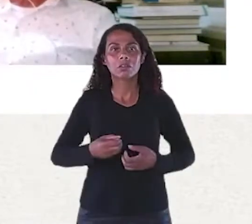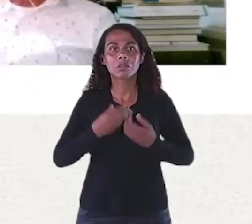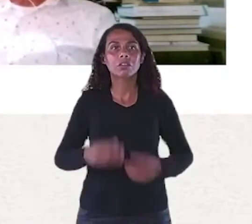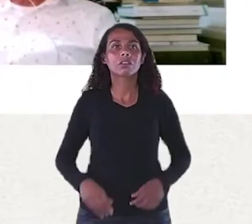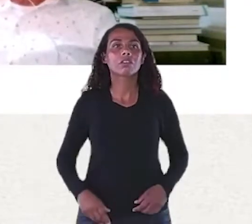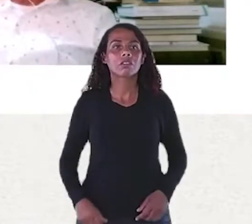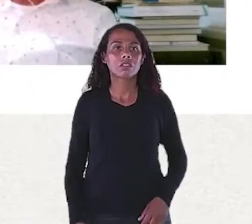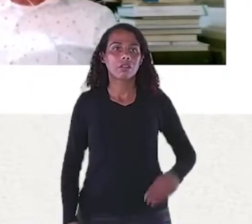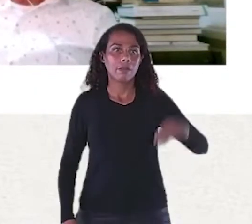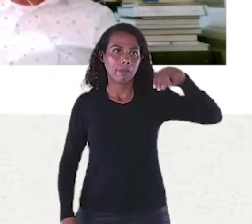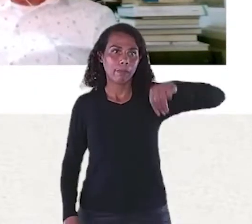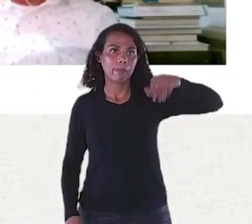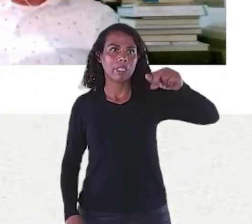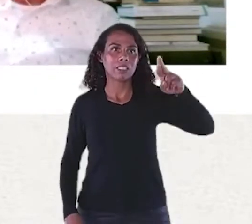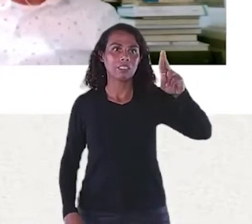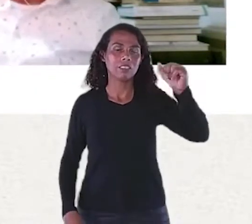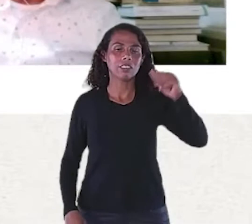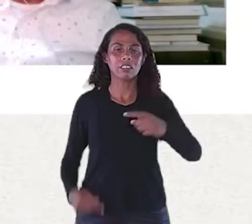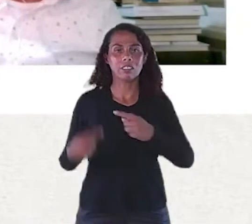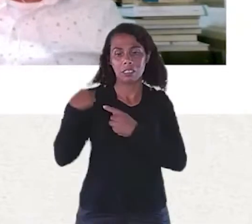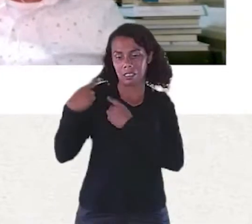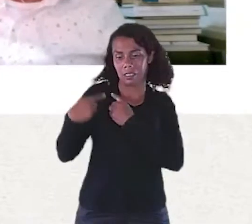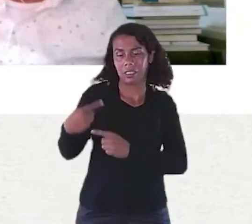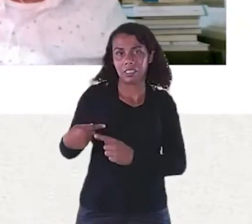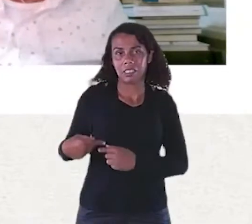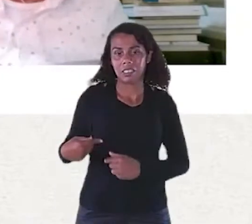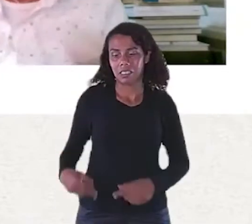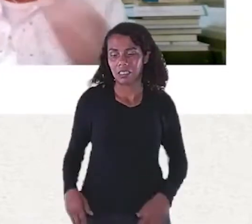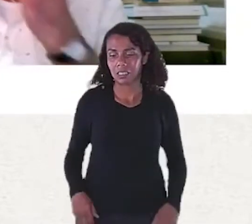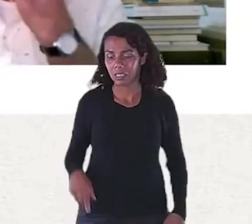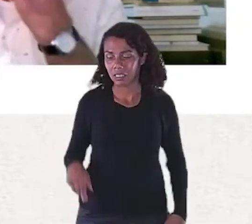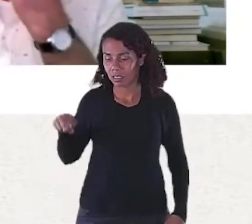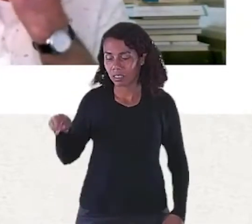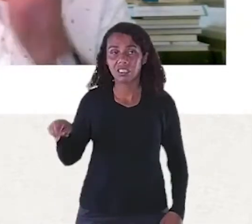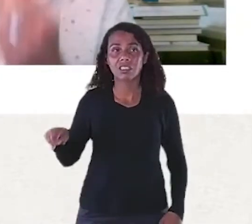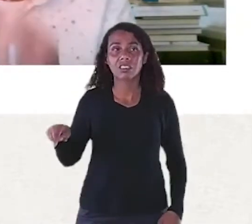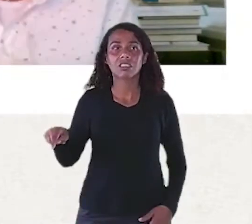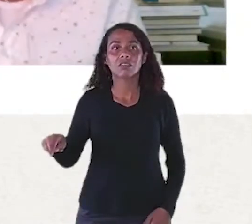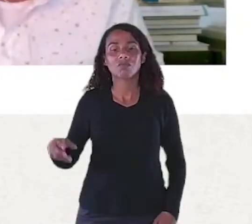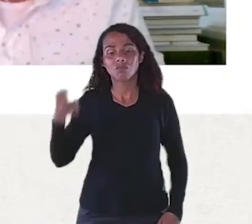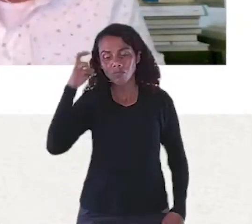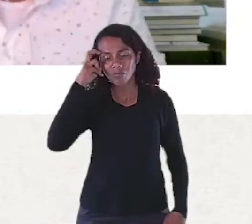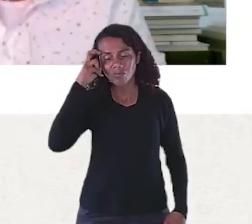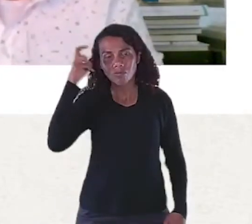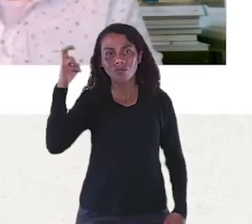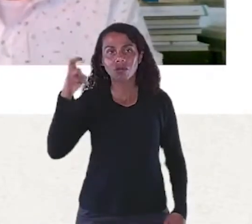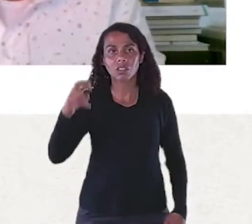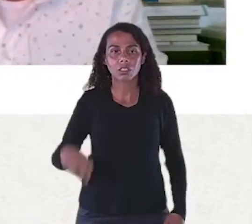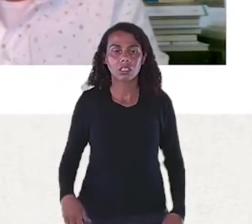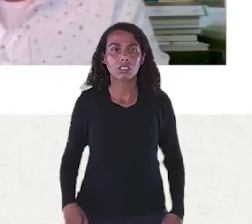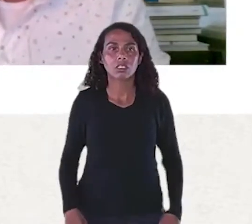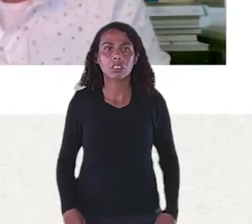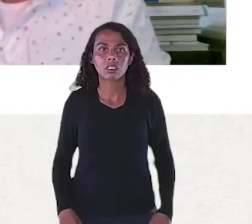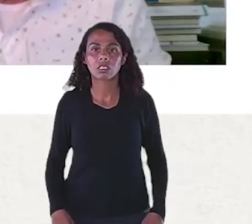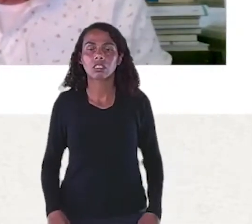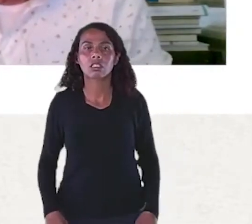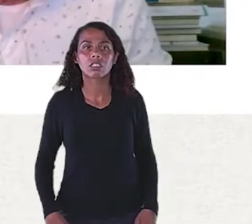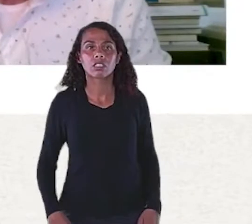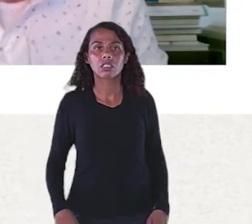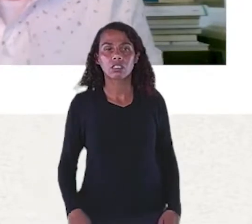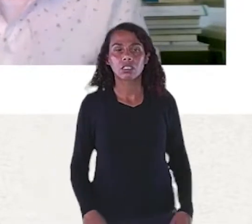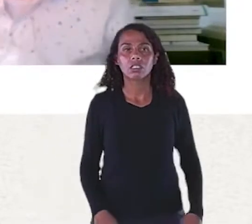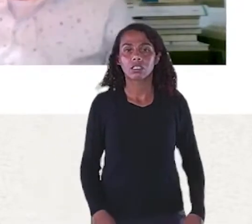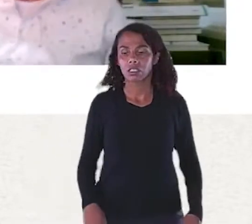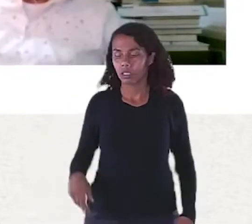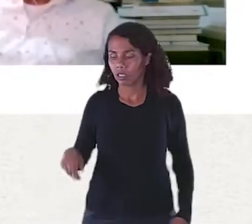assim. Aí ele avançou, que ele tinha um nariz pontudinho assim, você lembra disso? Claro. Ele avançou aquele